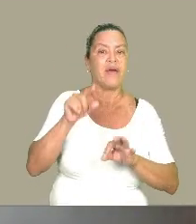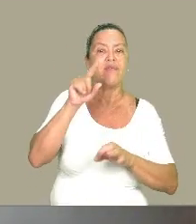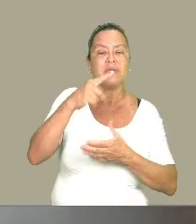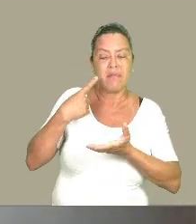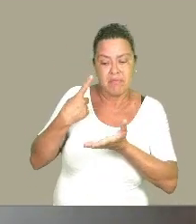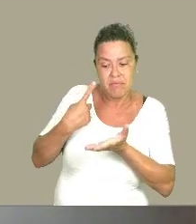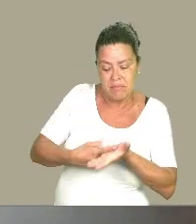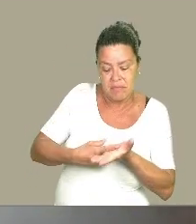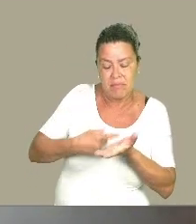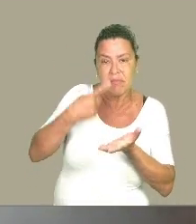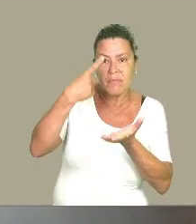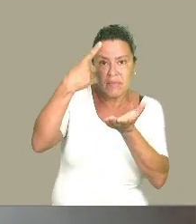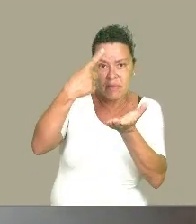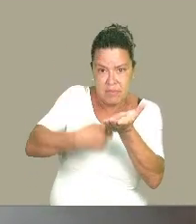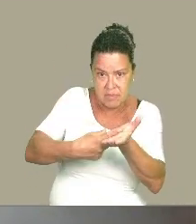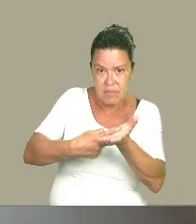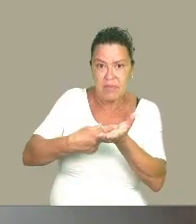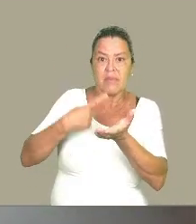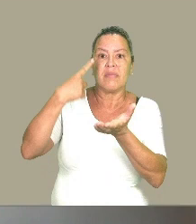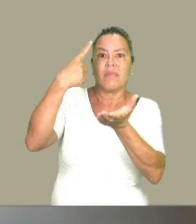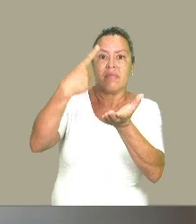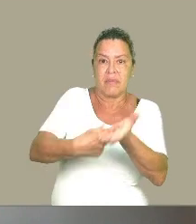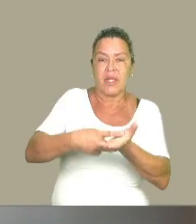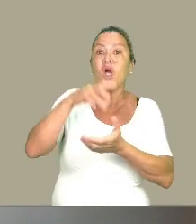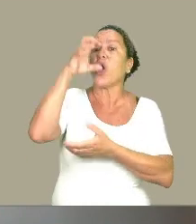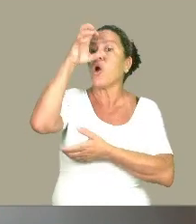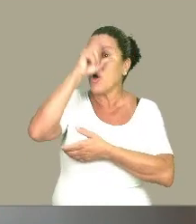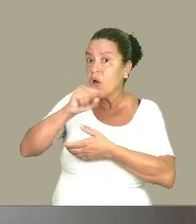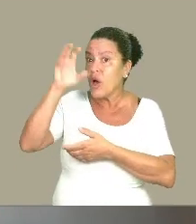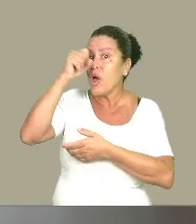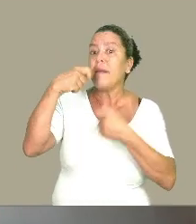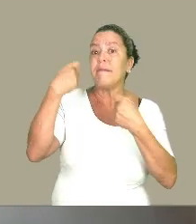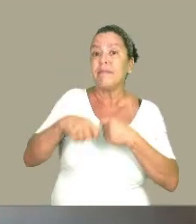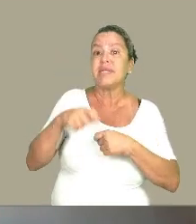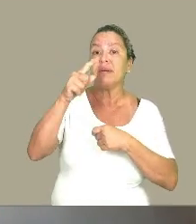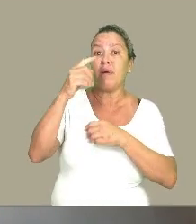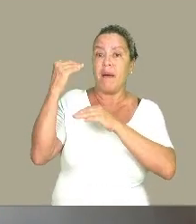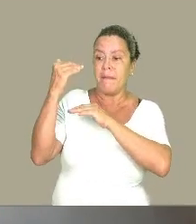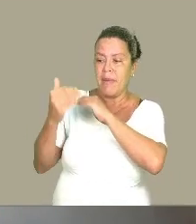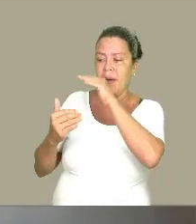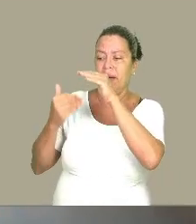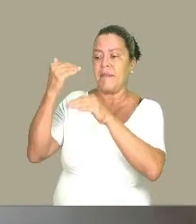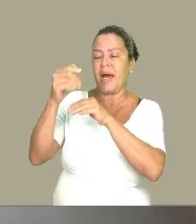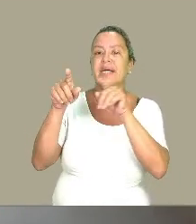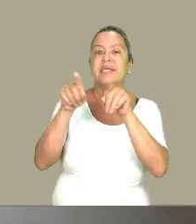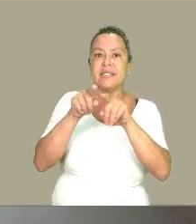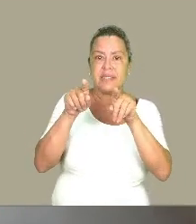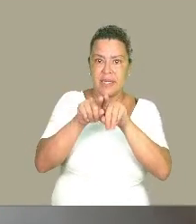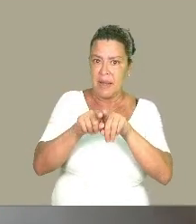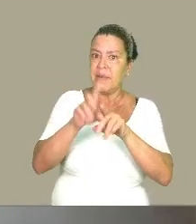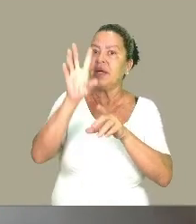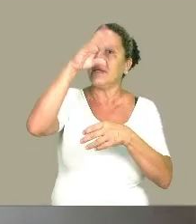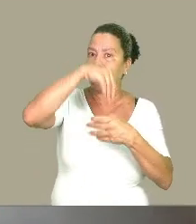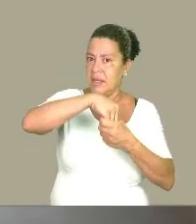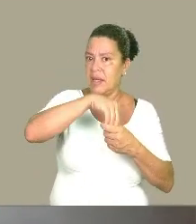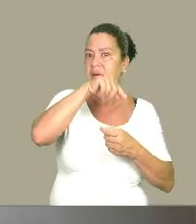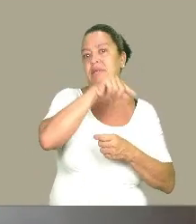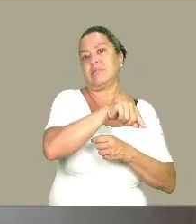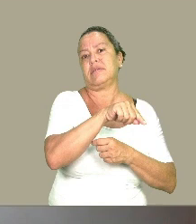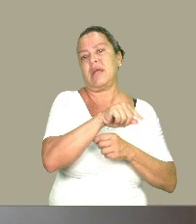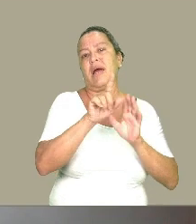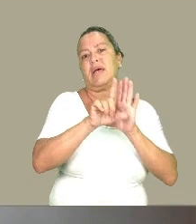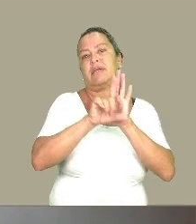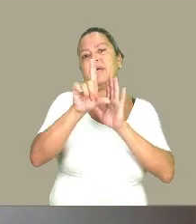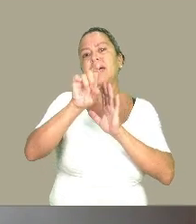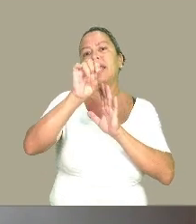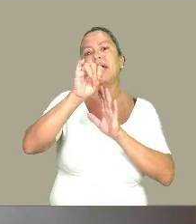cumprir, né? O que temos de aprender, a necessidade de nosso crescimento, também está mergulhado aí dentro dessas leis